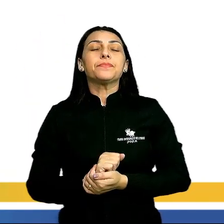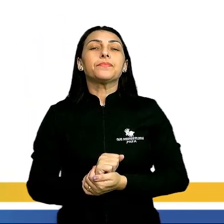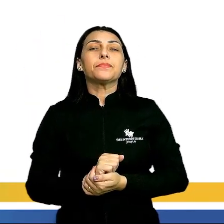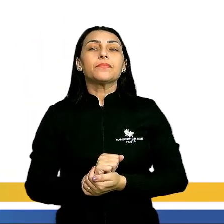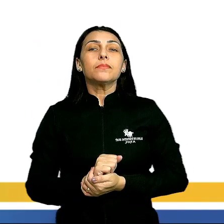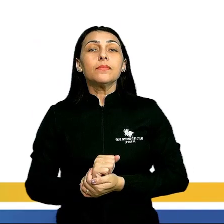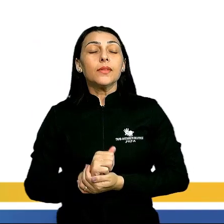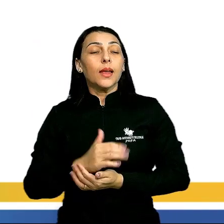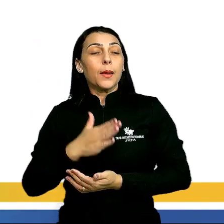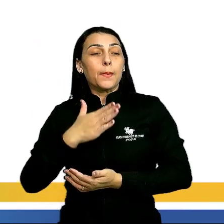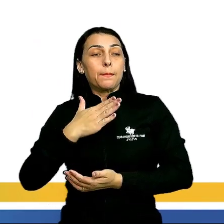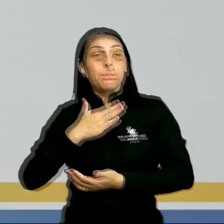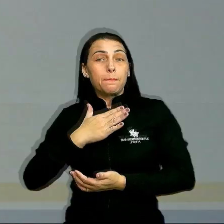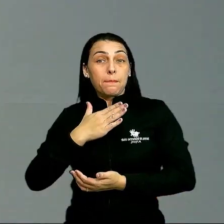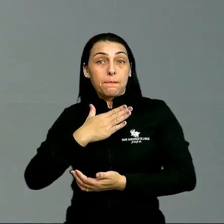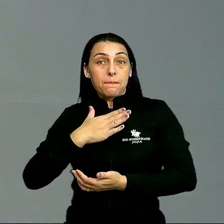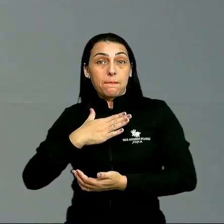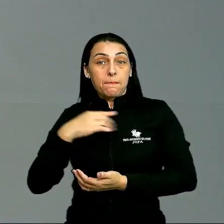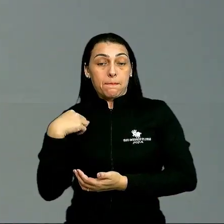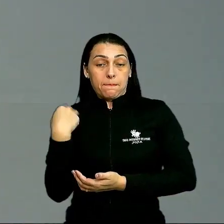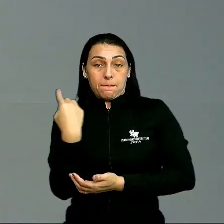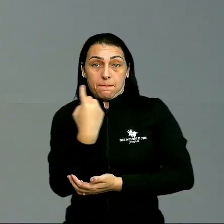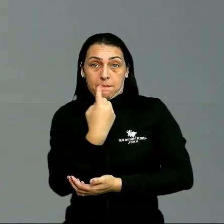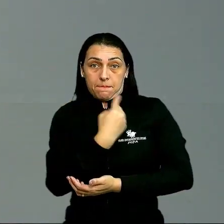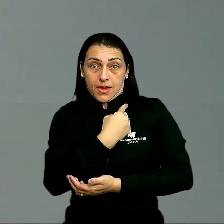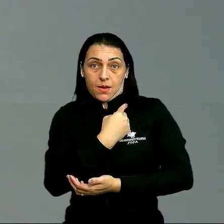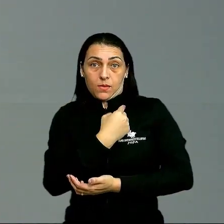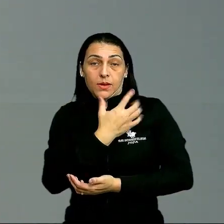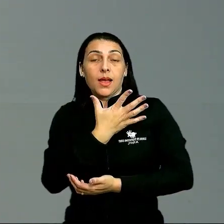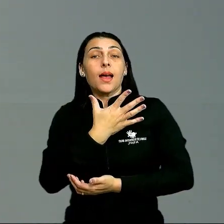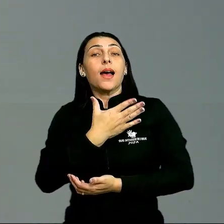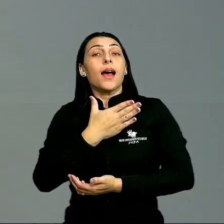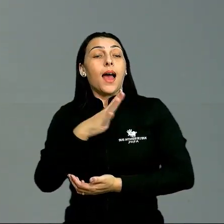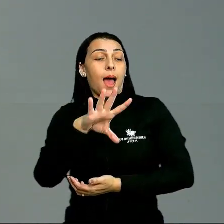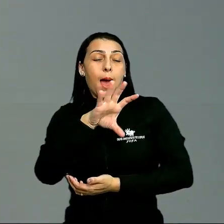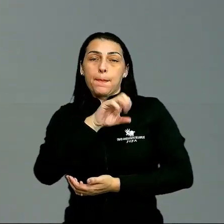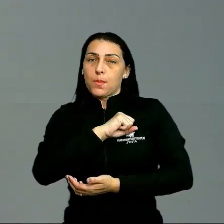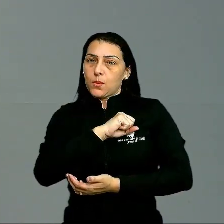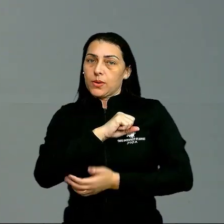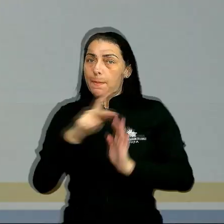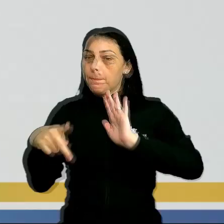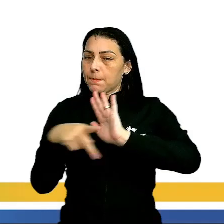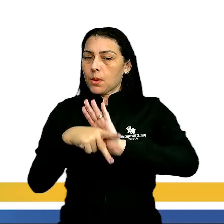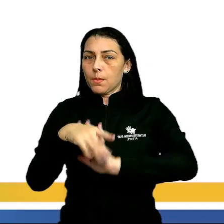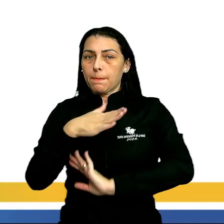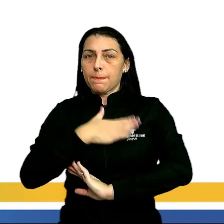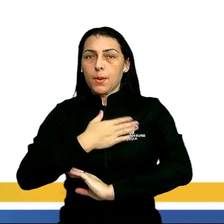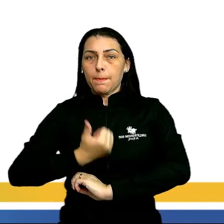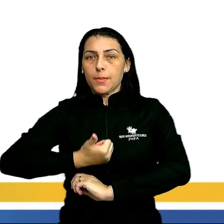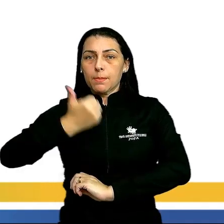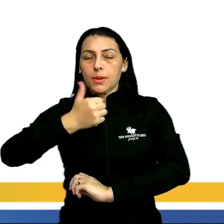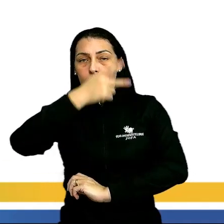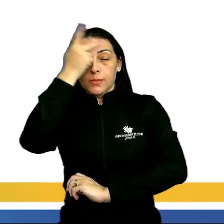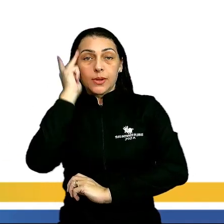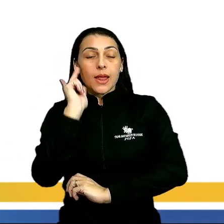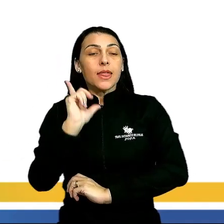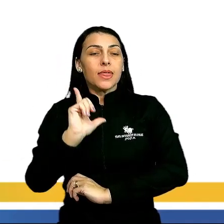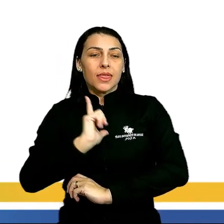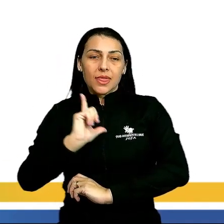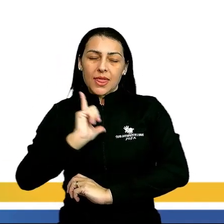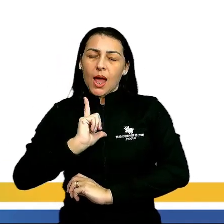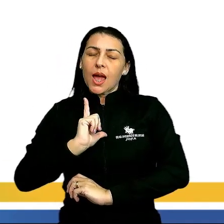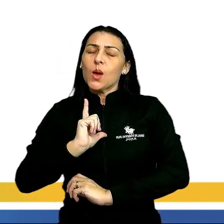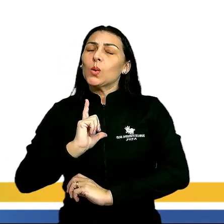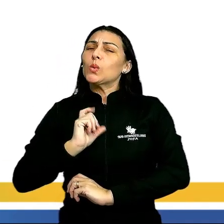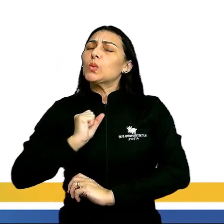aqui, meus amores. Observe aí, meus. Não é de ninguém, são meus, primeira pessoa. Tenho